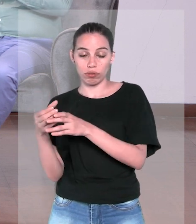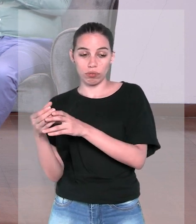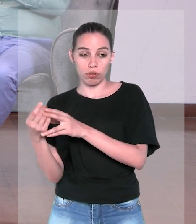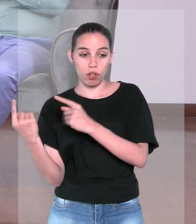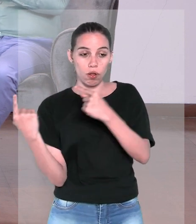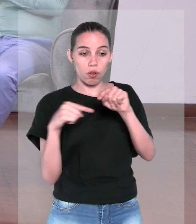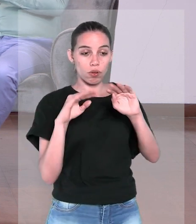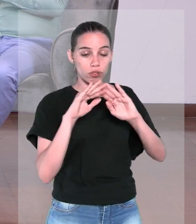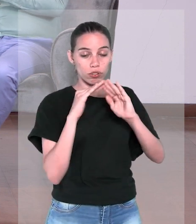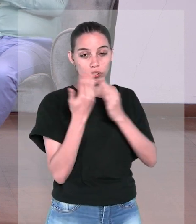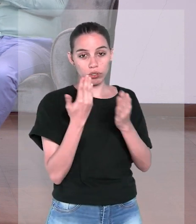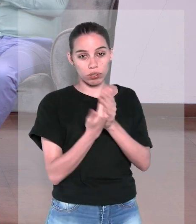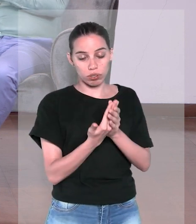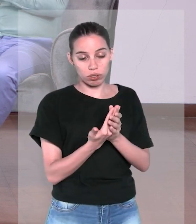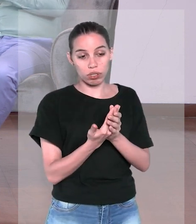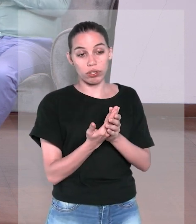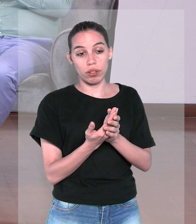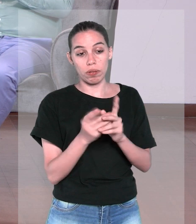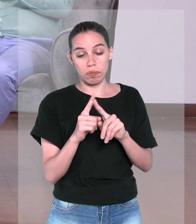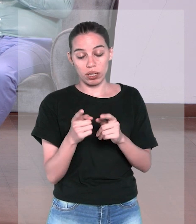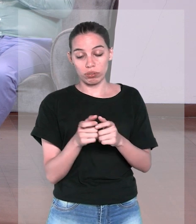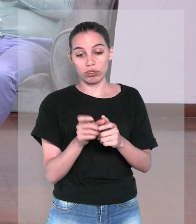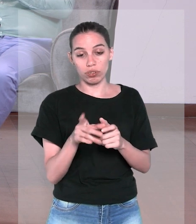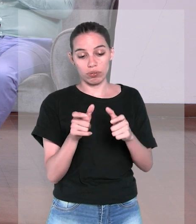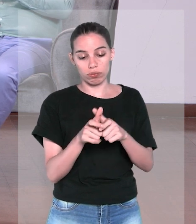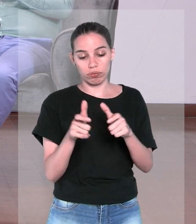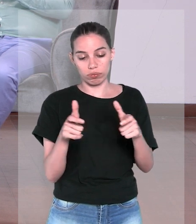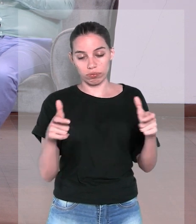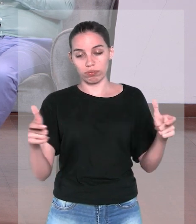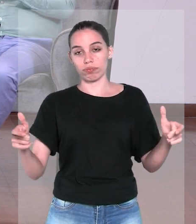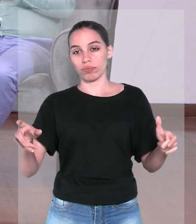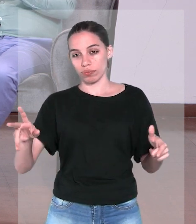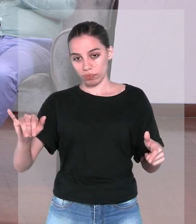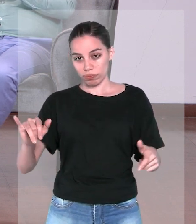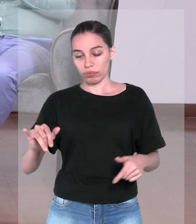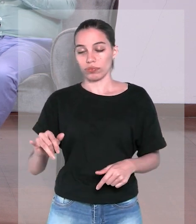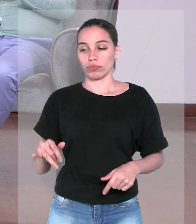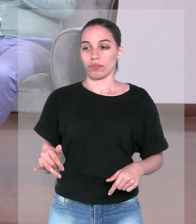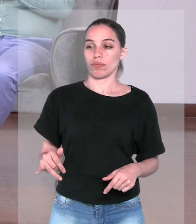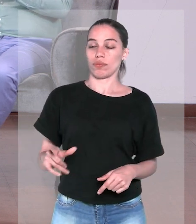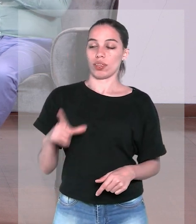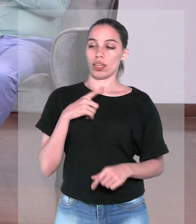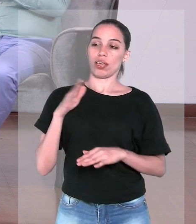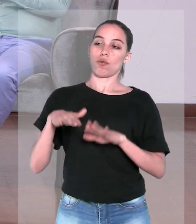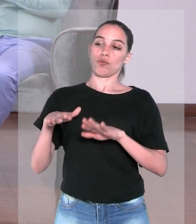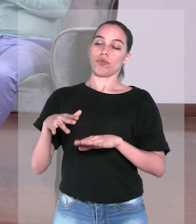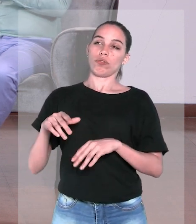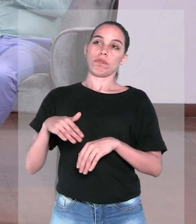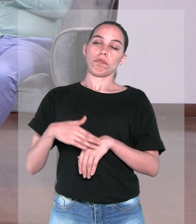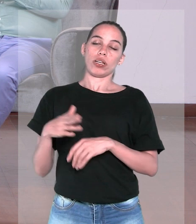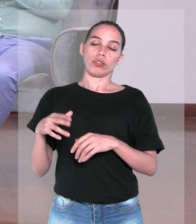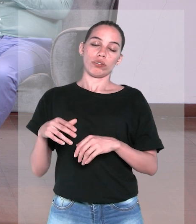a sociedade como um todo tem contribuído para que a gente consiga fazer a